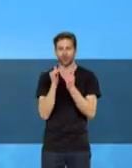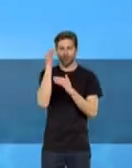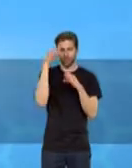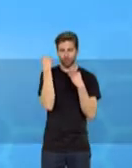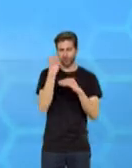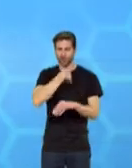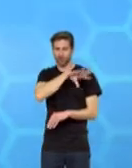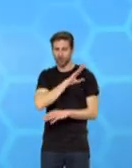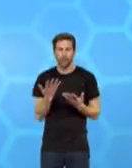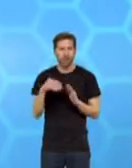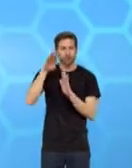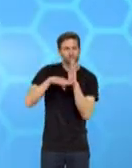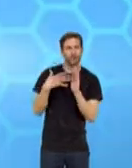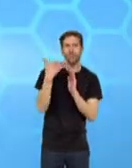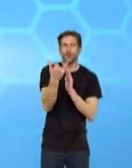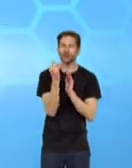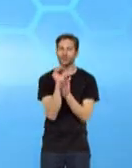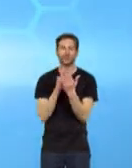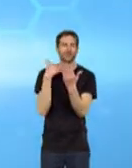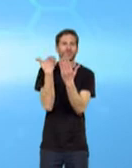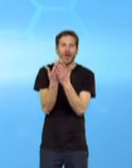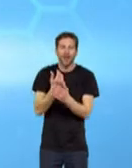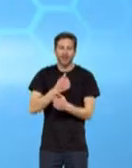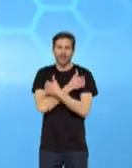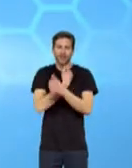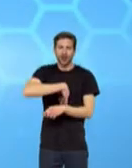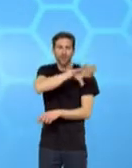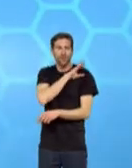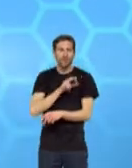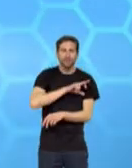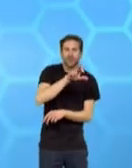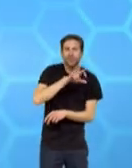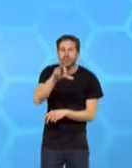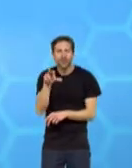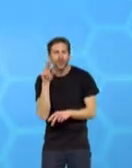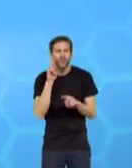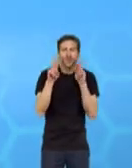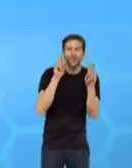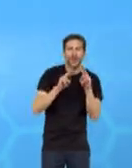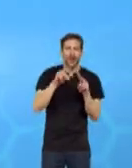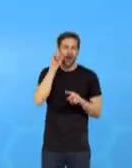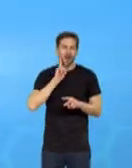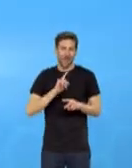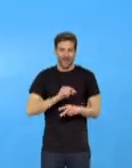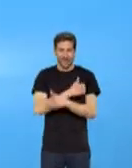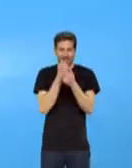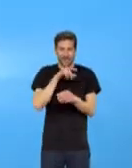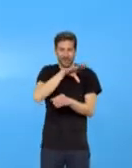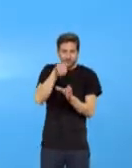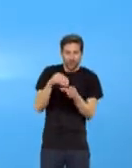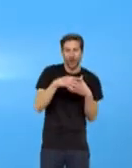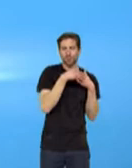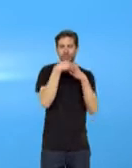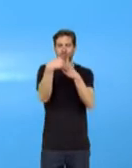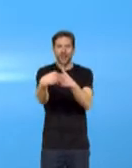Educação. Neste programa, propomos uma viagem por Coimbra através do olhar de algumas mulheres da cidade, numa visita aos seus